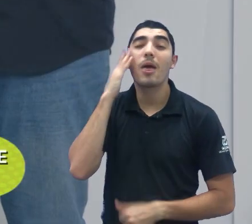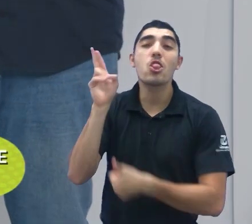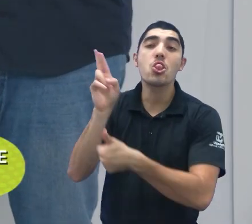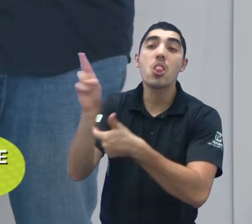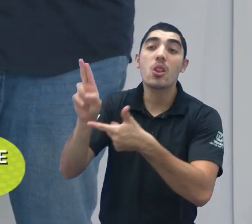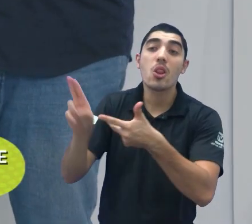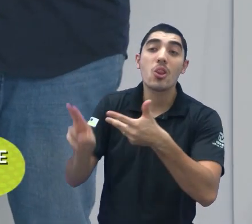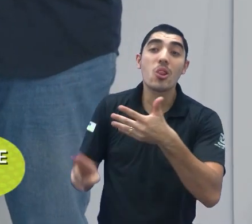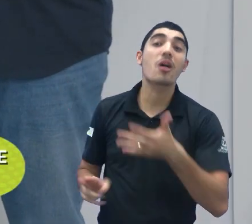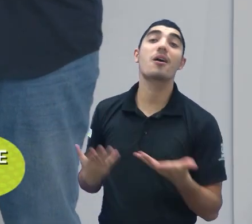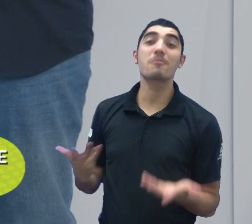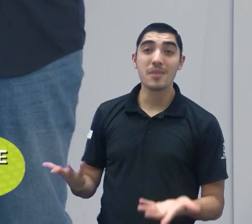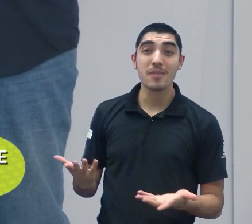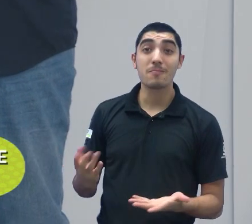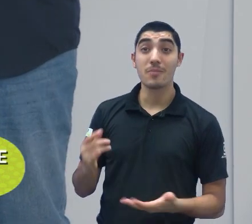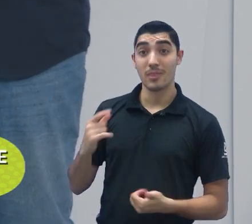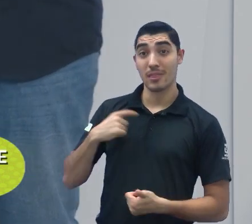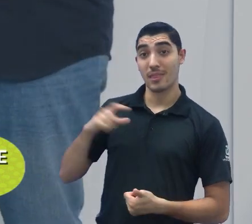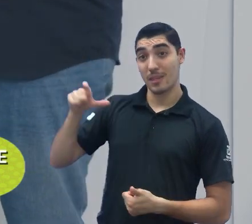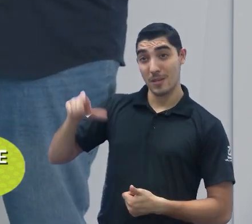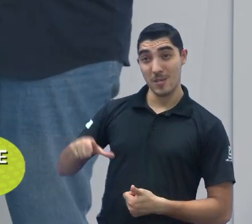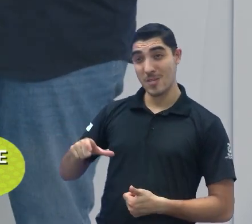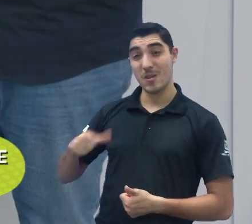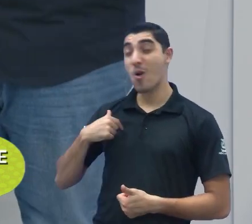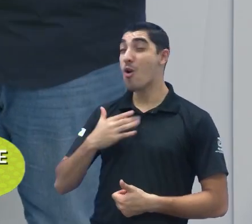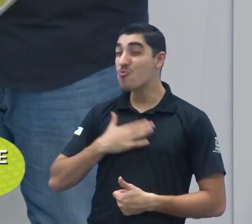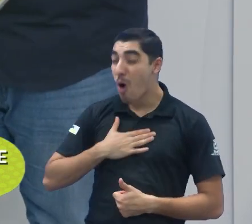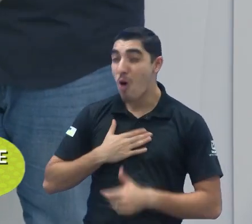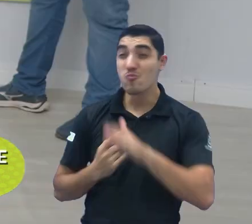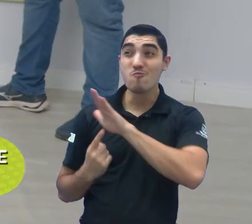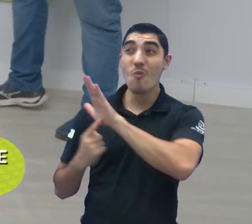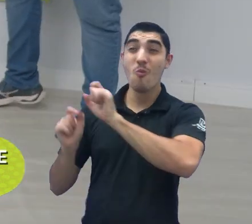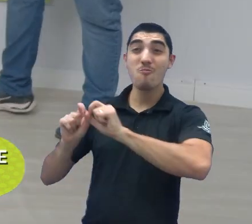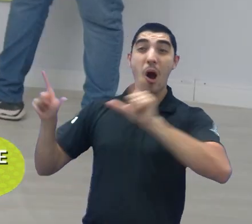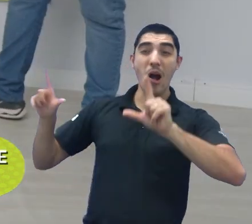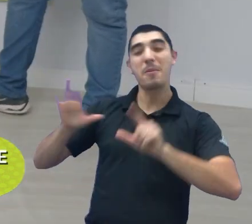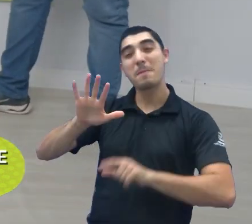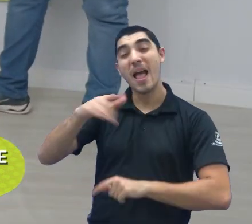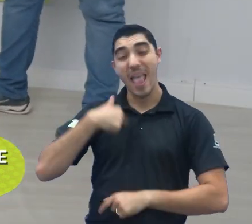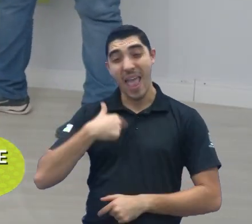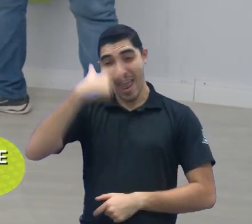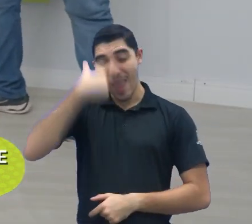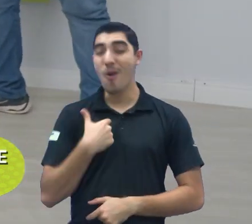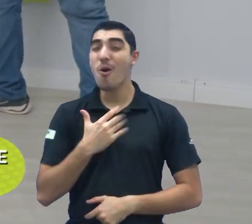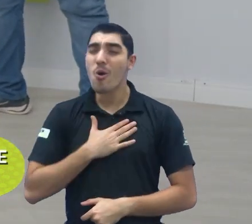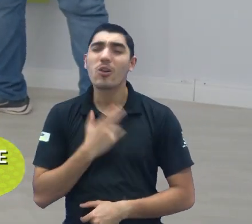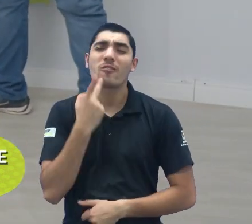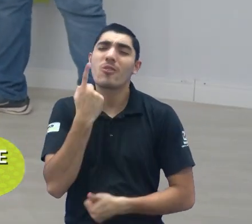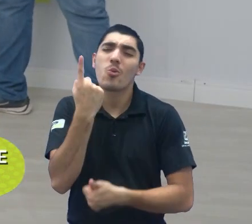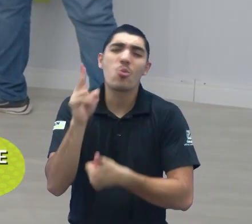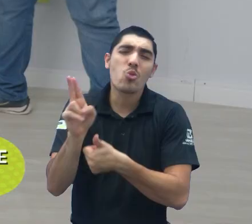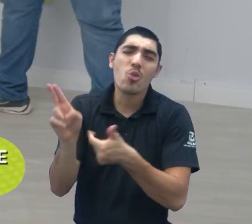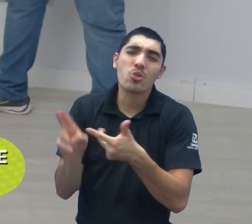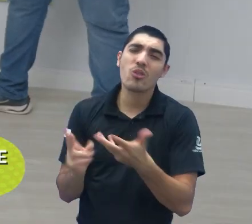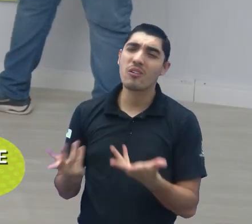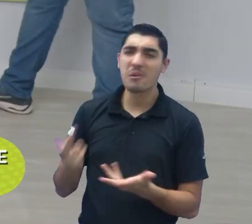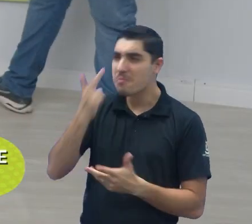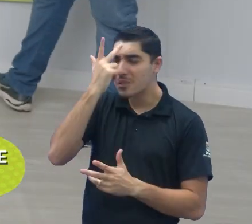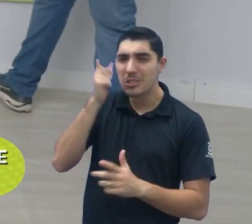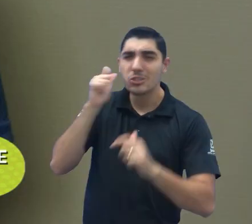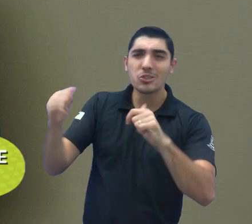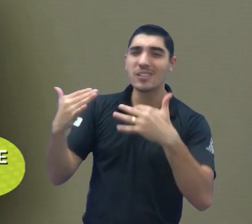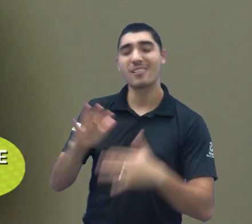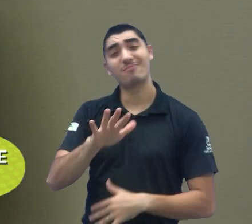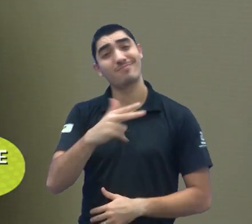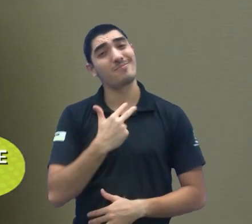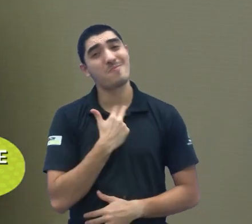nomes, né? Tem o apresentador que pede imagens, eu gosto de nomes. Olha, temos nomes aqui, um nome que você vai, ninguém tá vendo. Não, infelizmente eu não posso, porque a gente vai